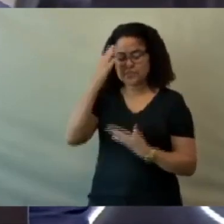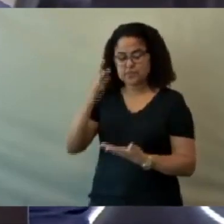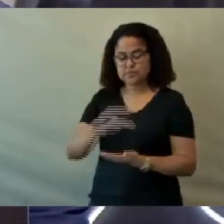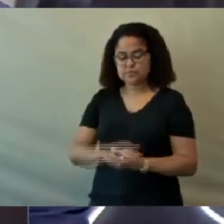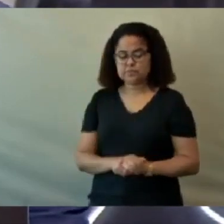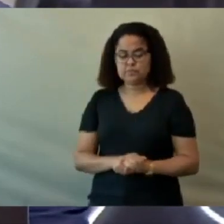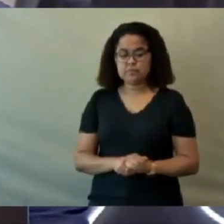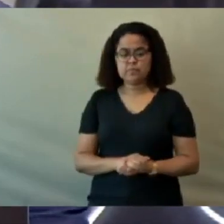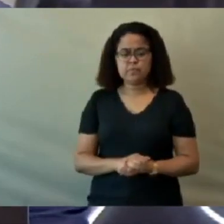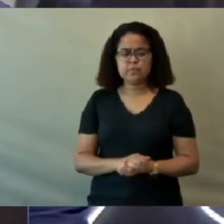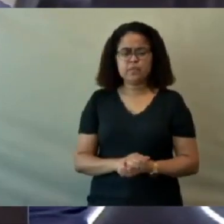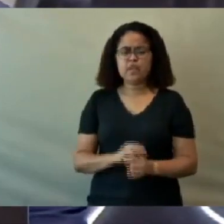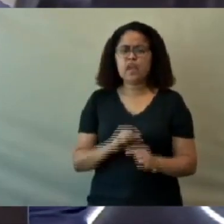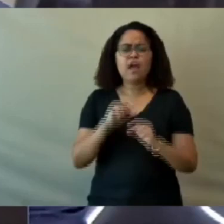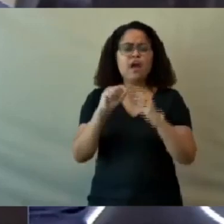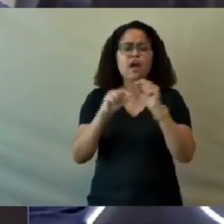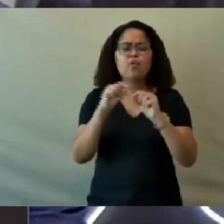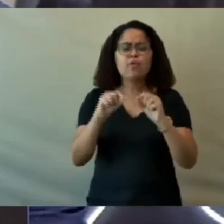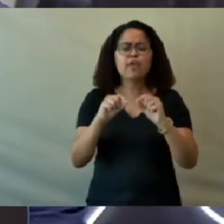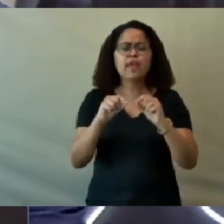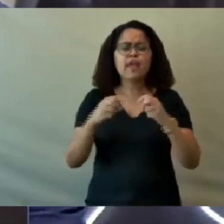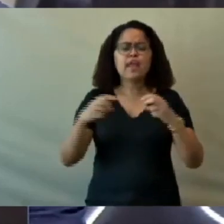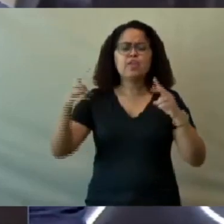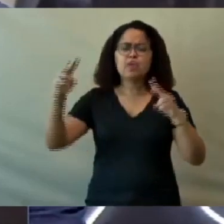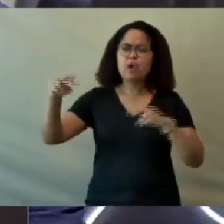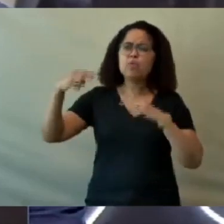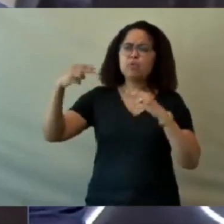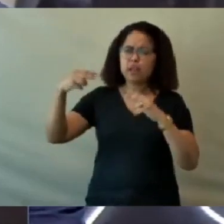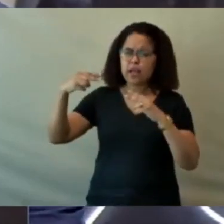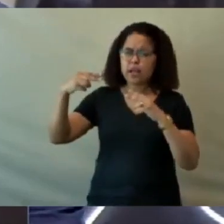participando de forma remota deseja usar a palavra